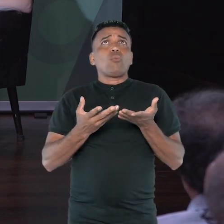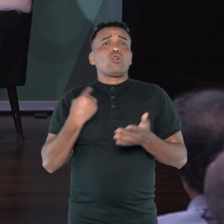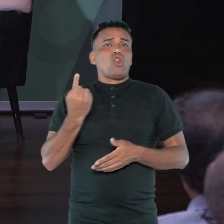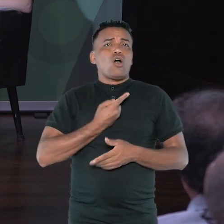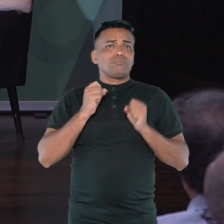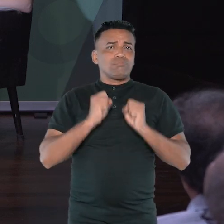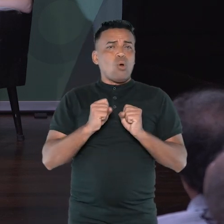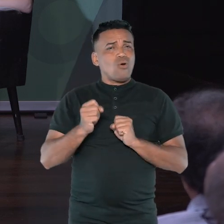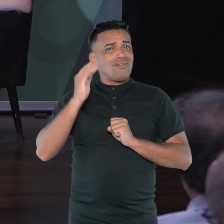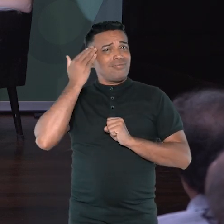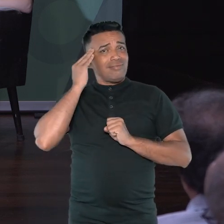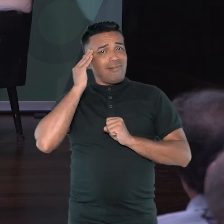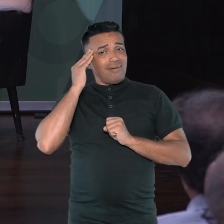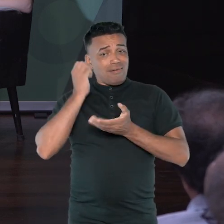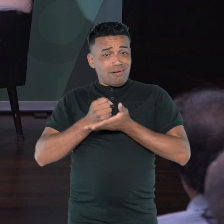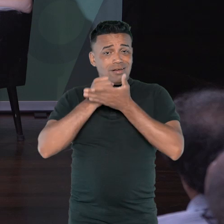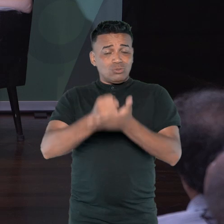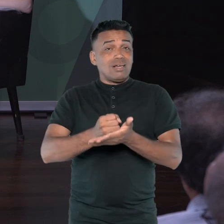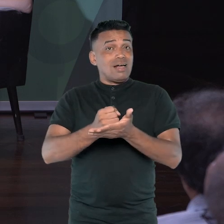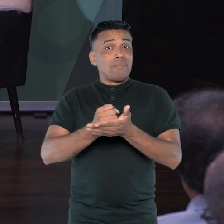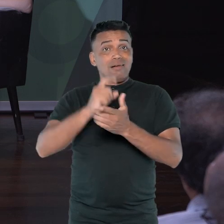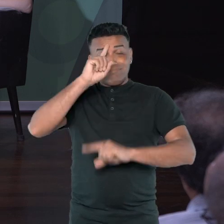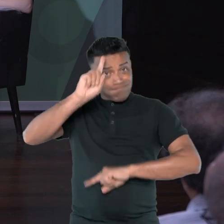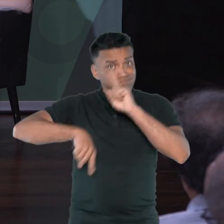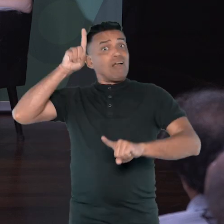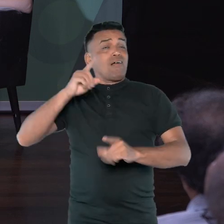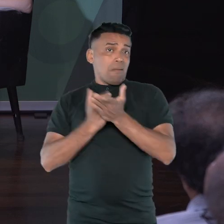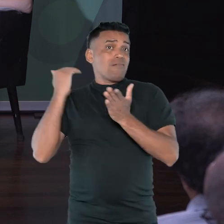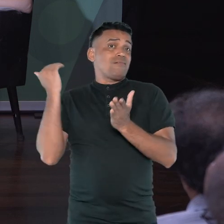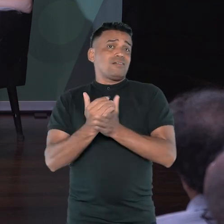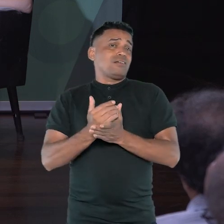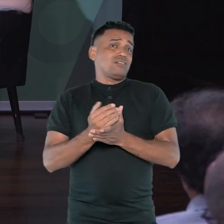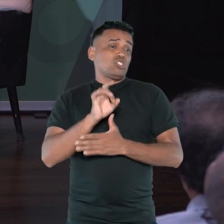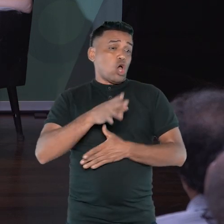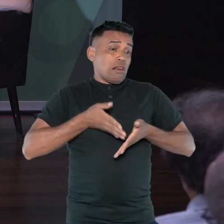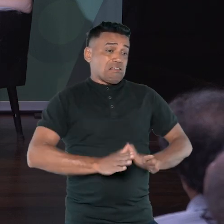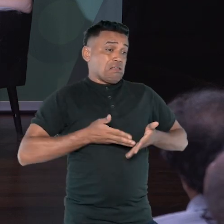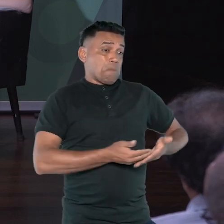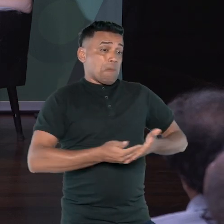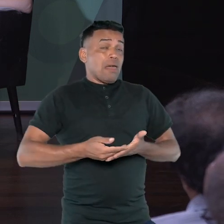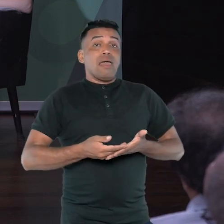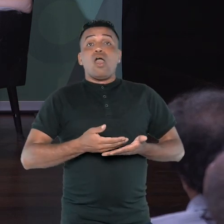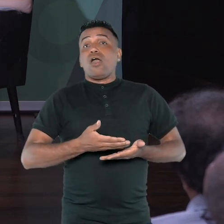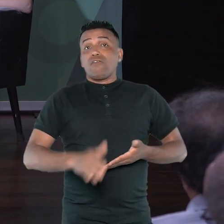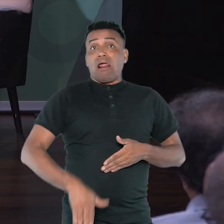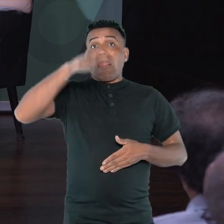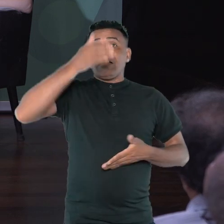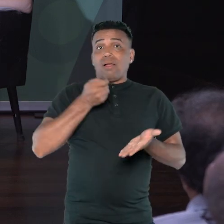que seja muito além disso, né, de gerar consumidores, assim, nessa compreensão